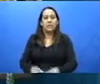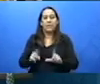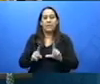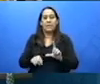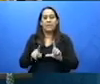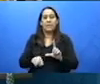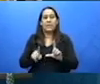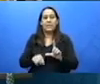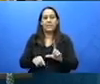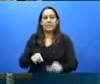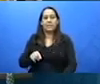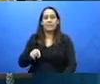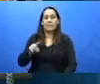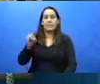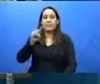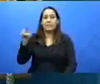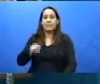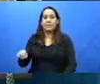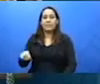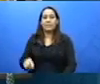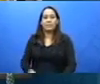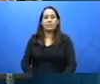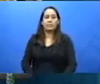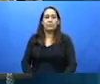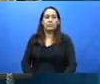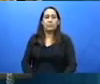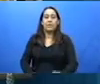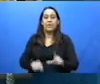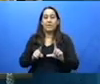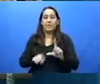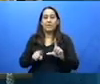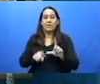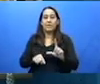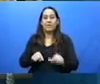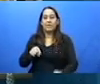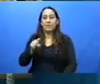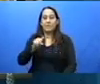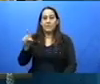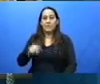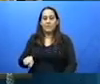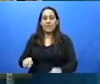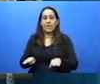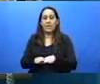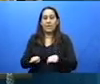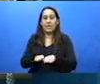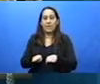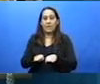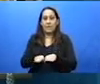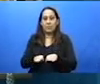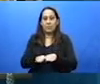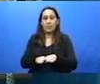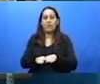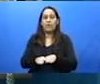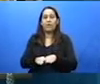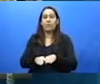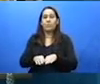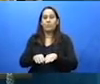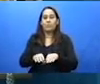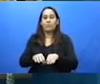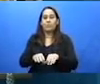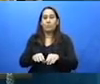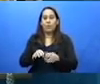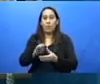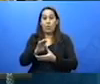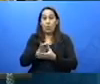letra Z. A letra Z também vai ter um bocão para o